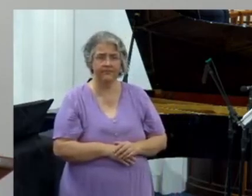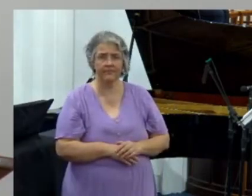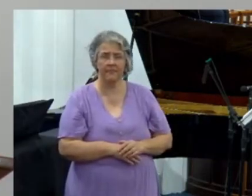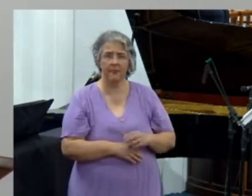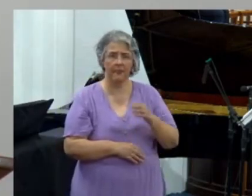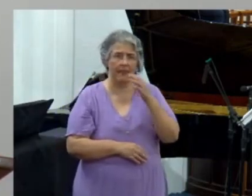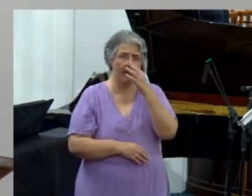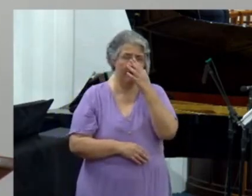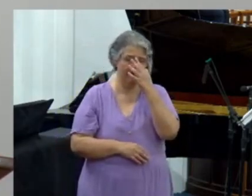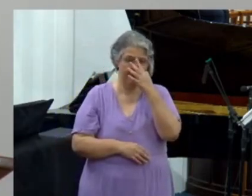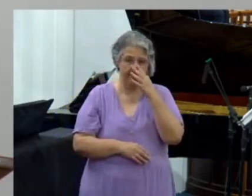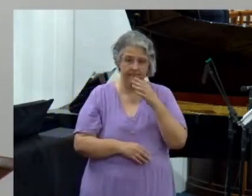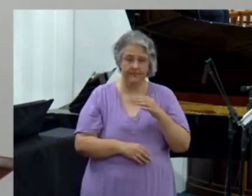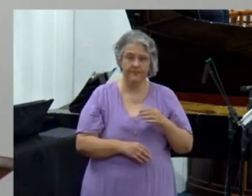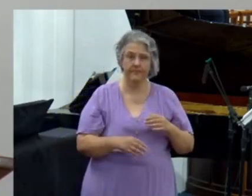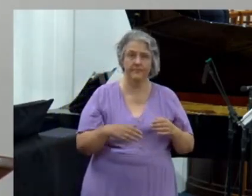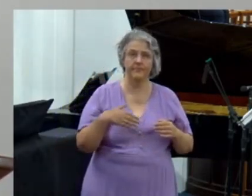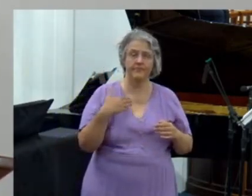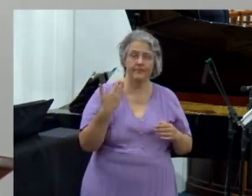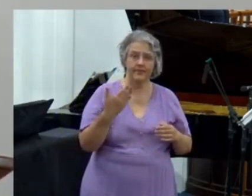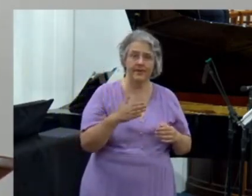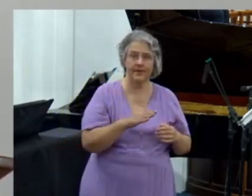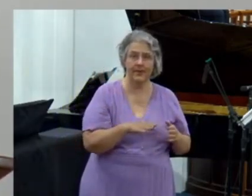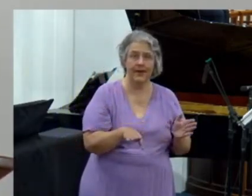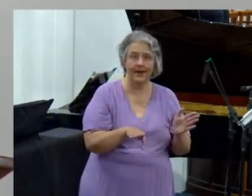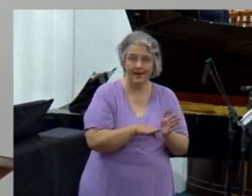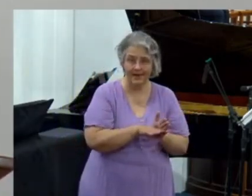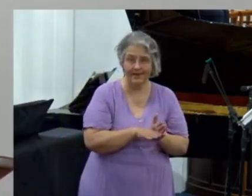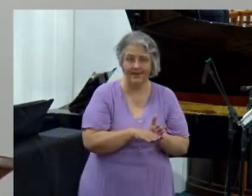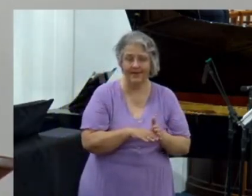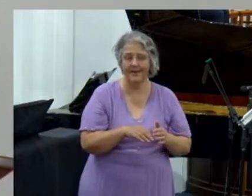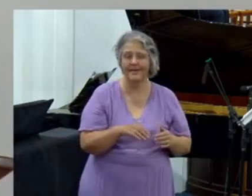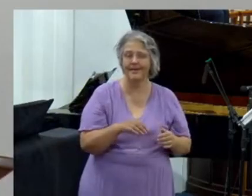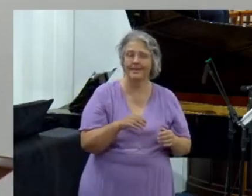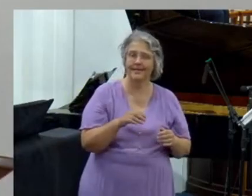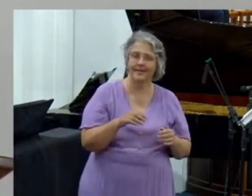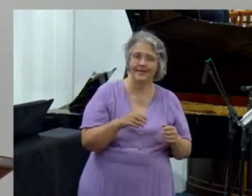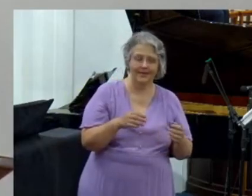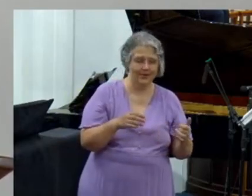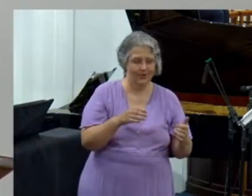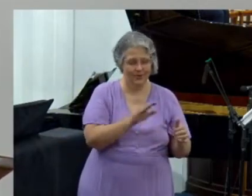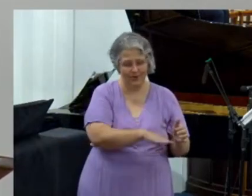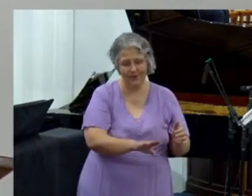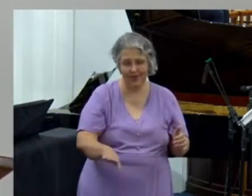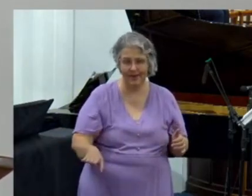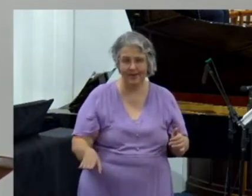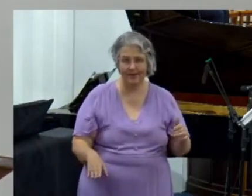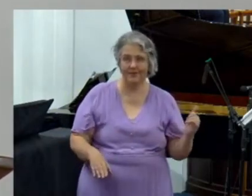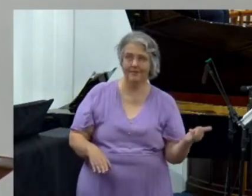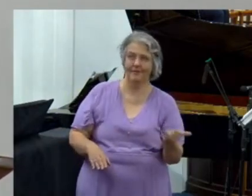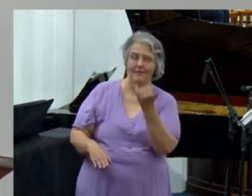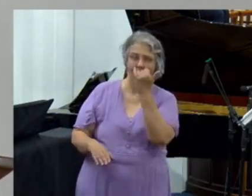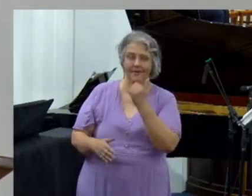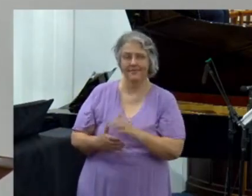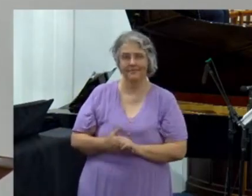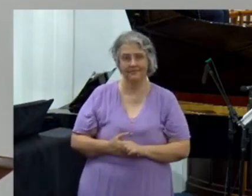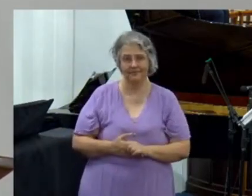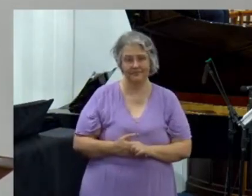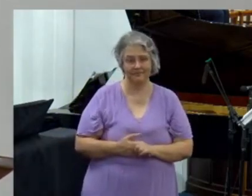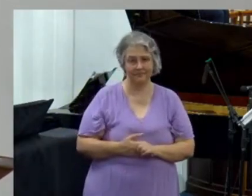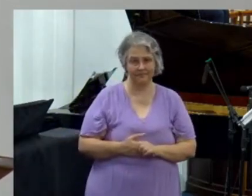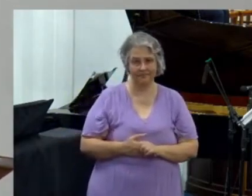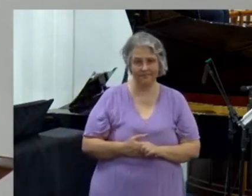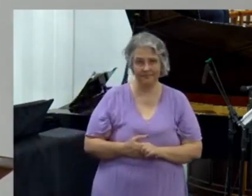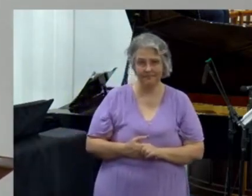no versículo 2, até mesmo da boca de pequeninos. É o Senhor que suscita esse louvor,